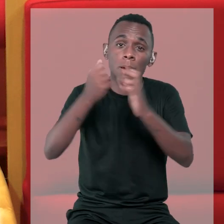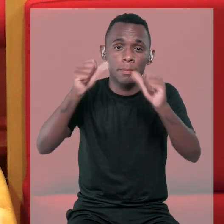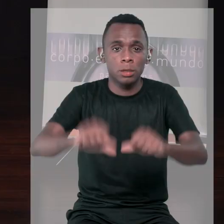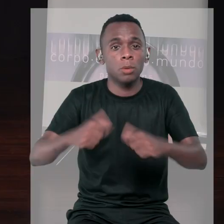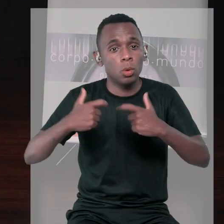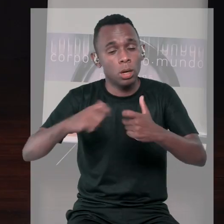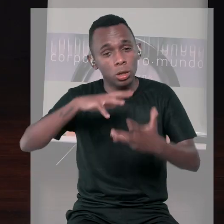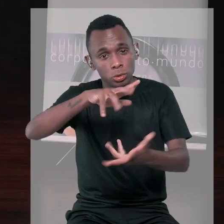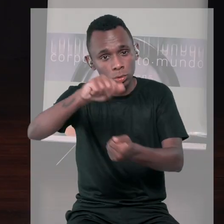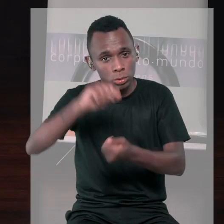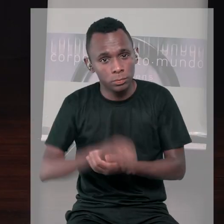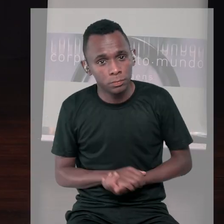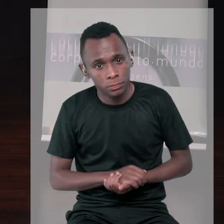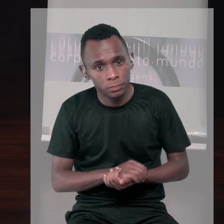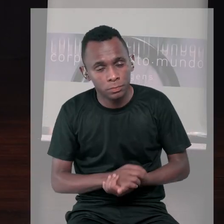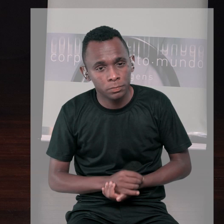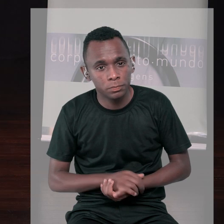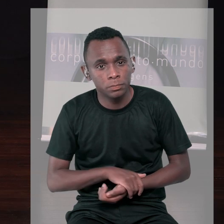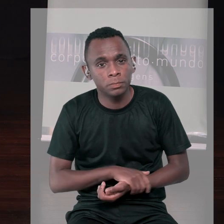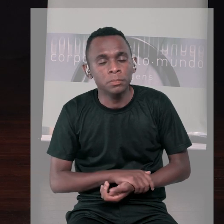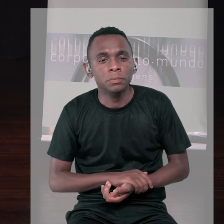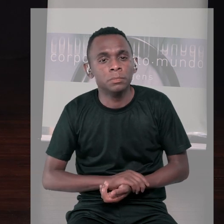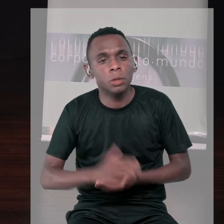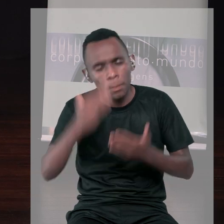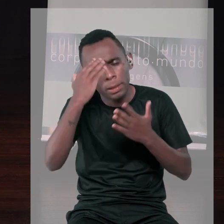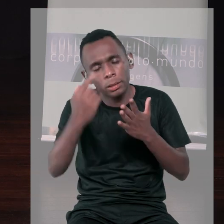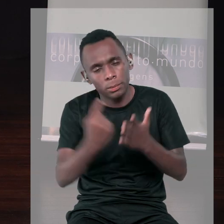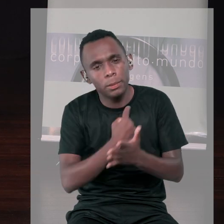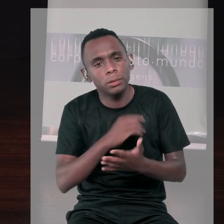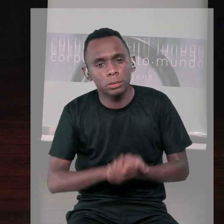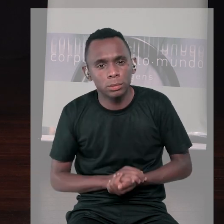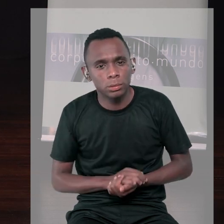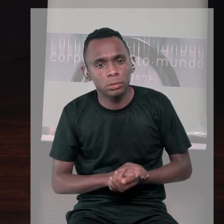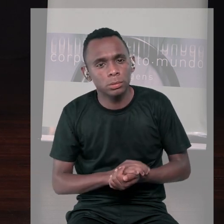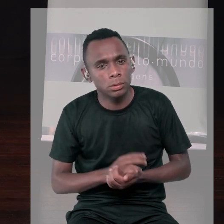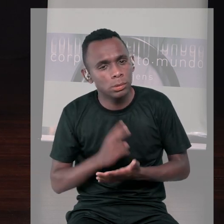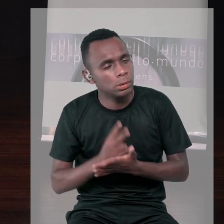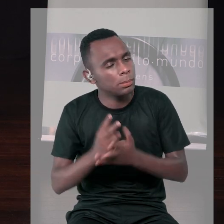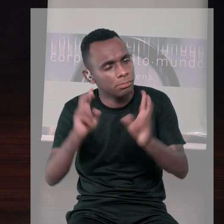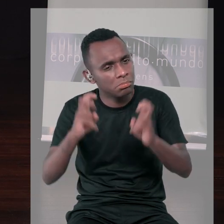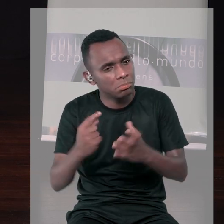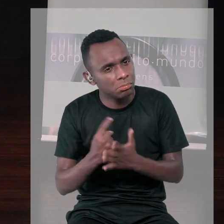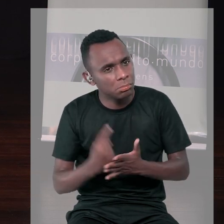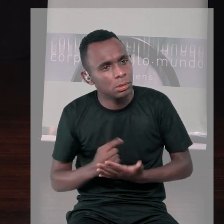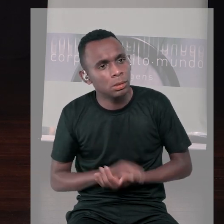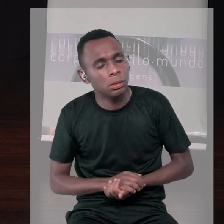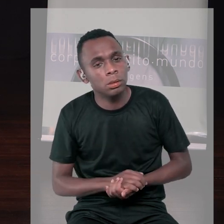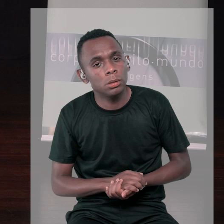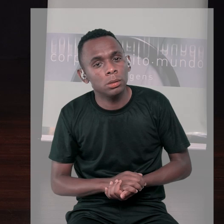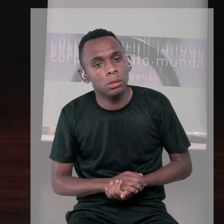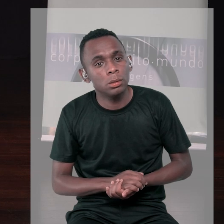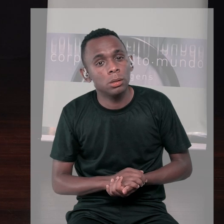total. Muito obrigado, Pedro, como sempre, suas excelentes questões. A primeira questão, eu diria o